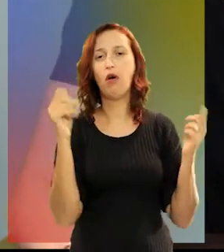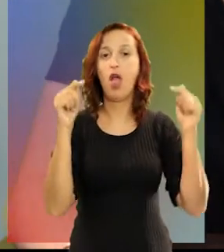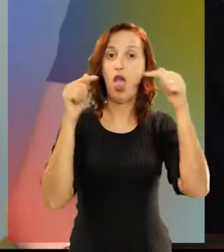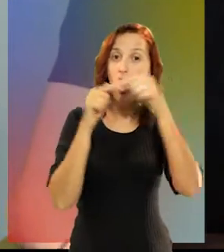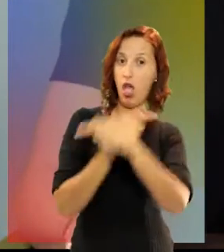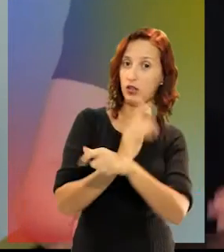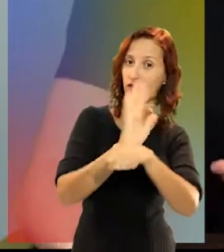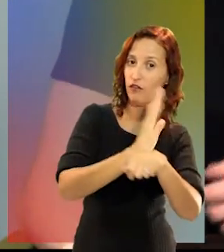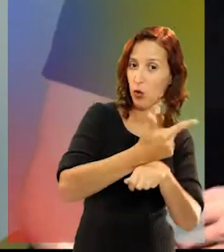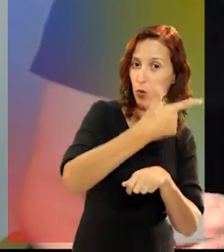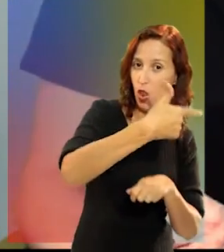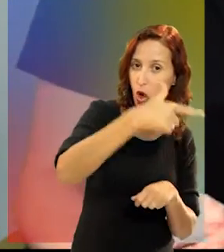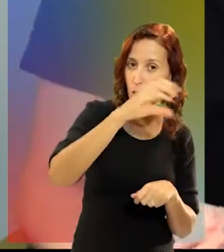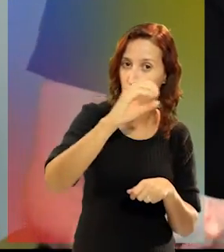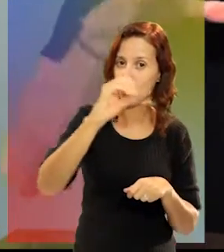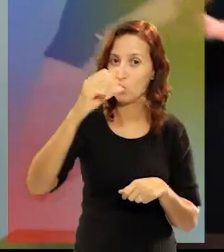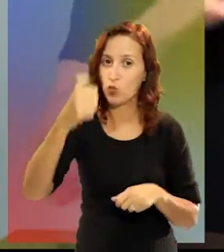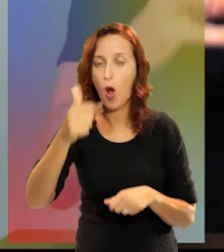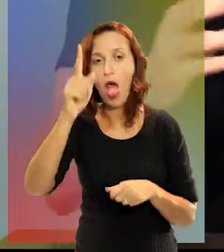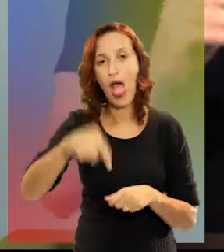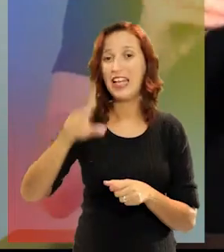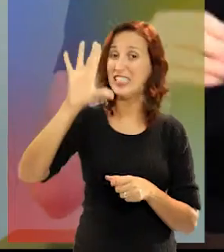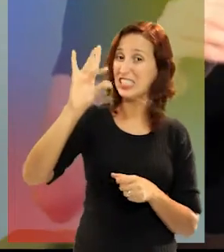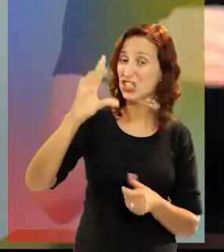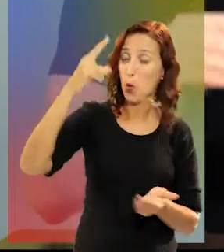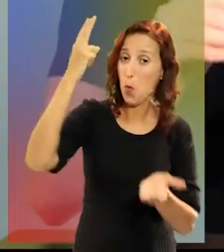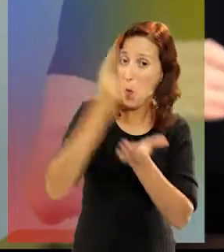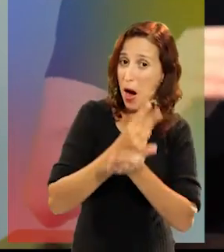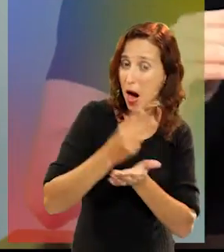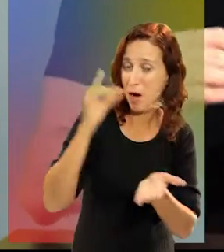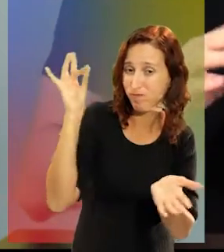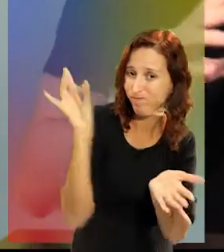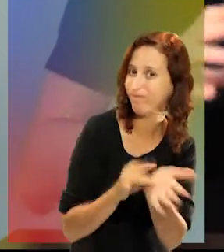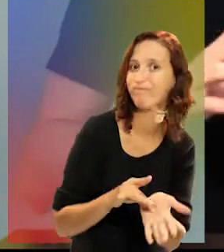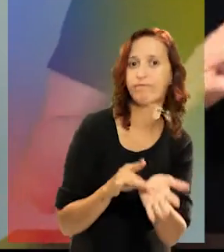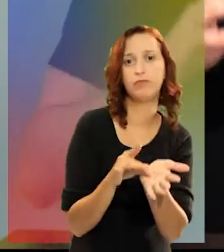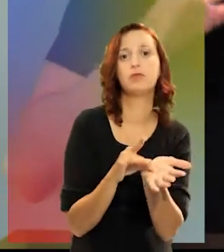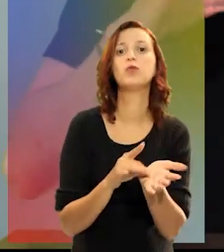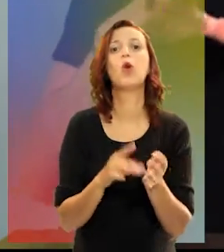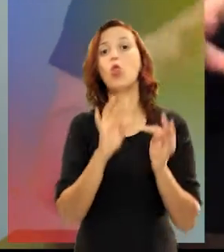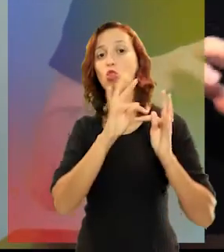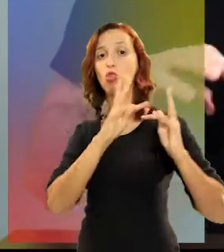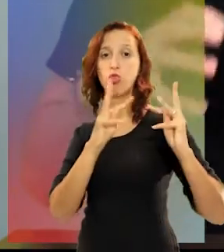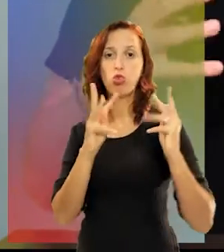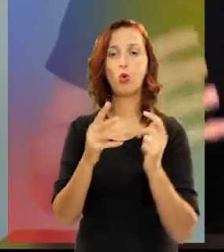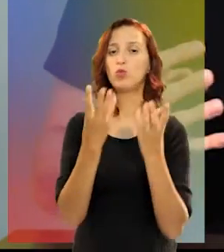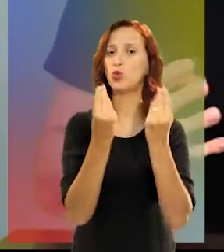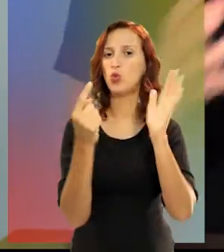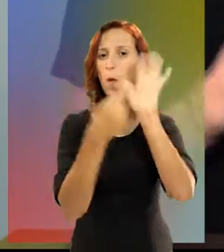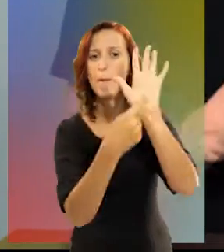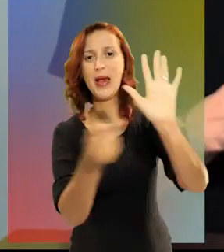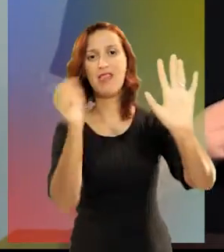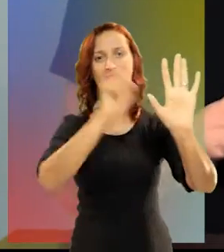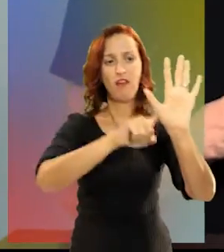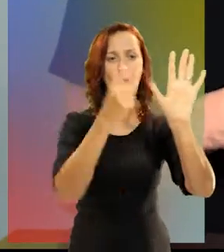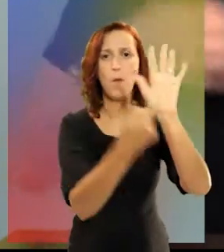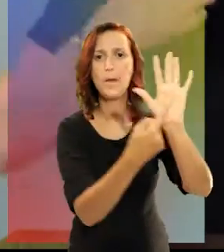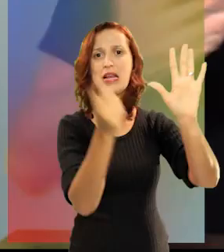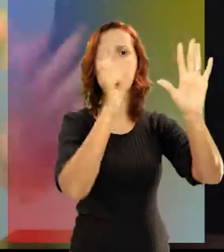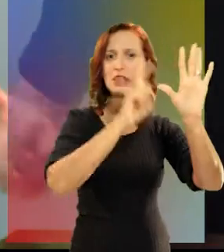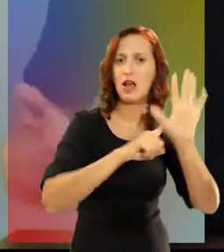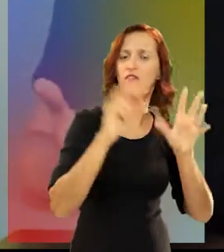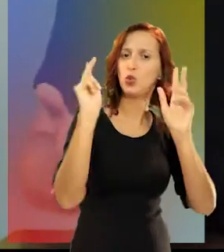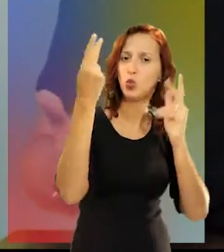é uma ficção científica mesmo. E aí, sobre esse gênero da ficção científica, todos eles são muito mais metafóricos do que propriamente